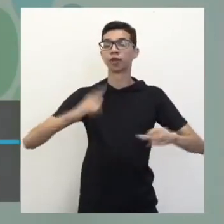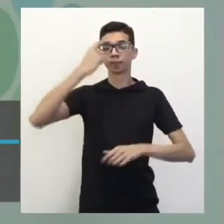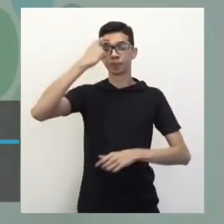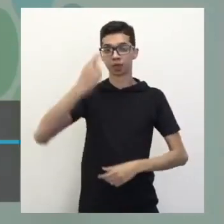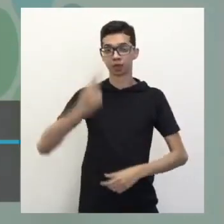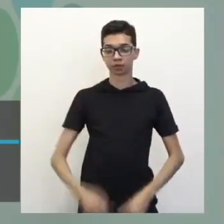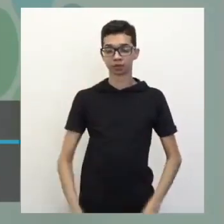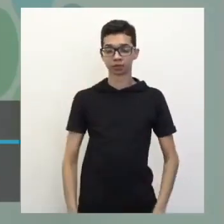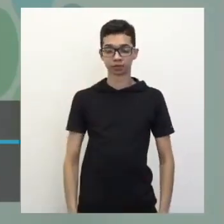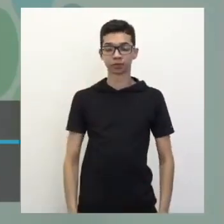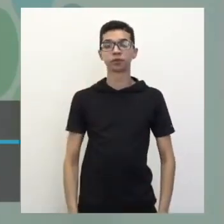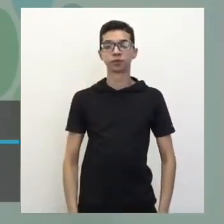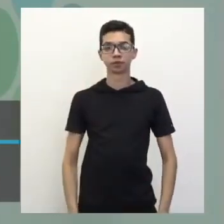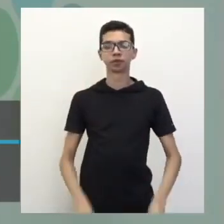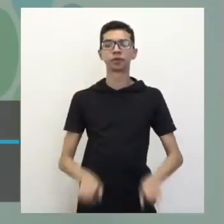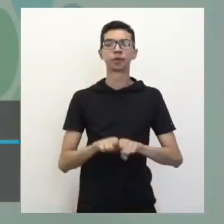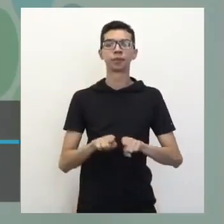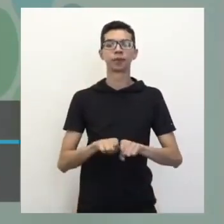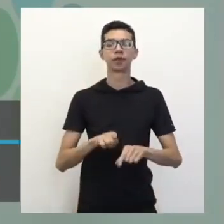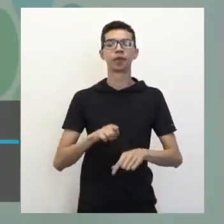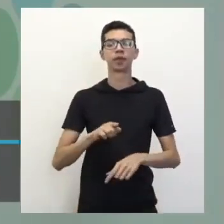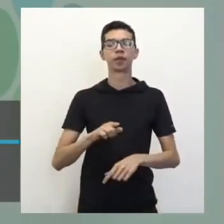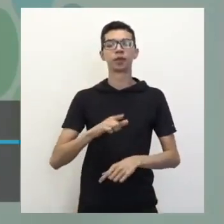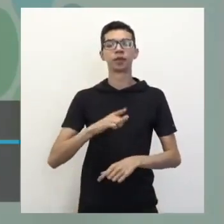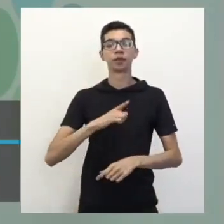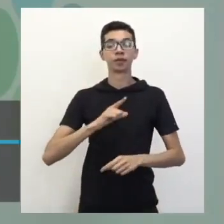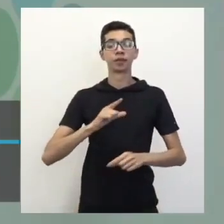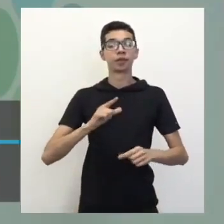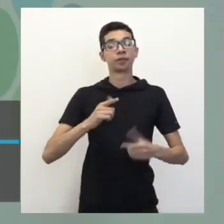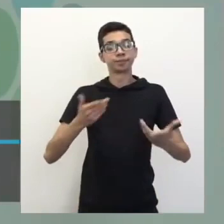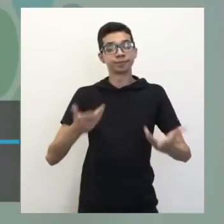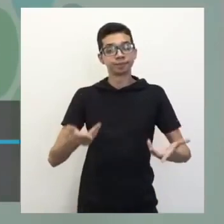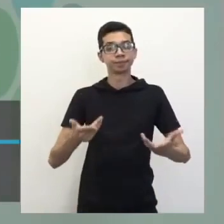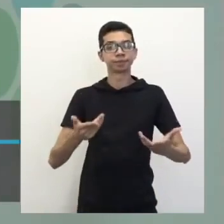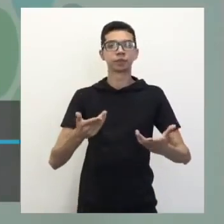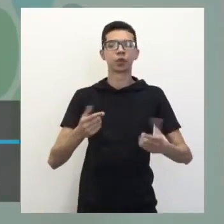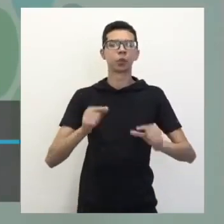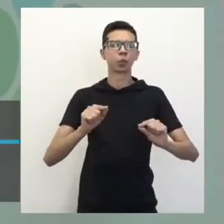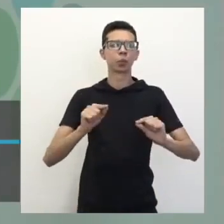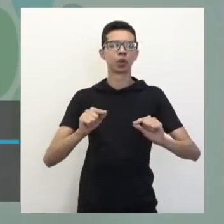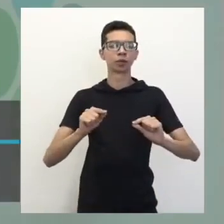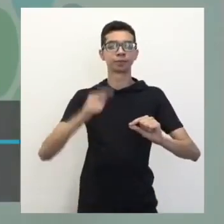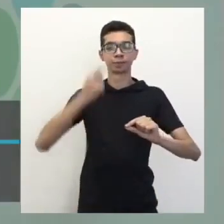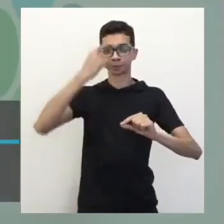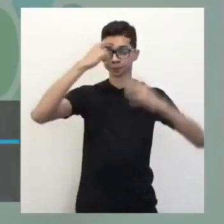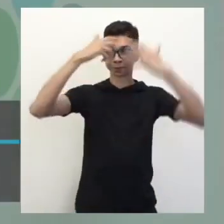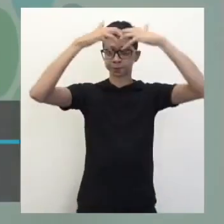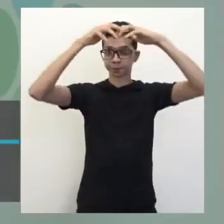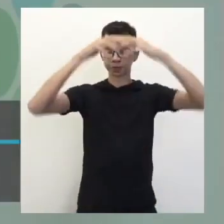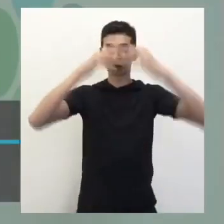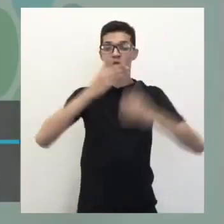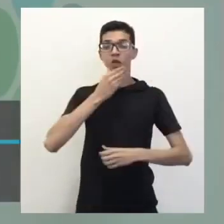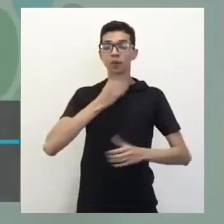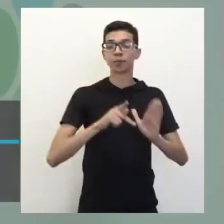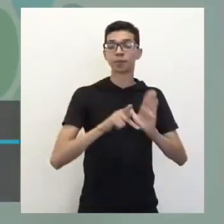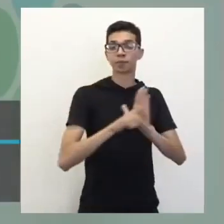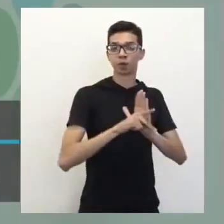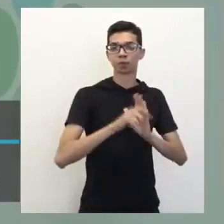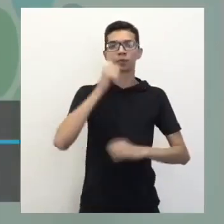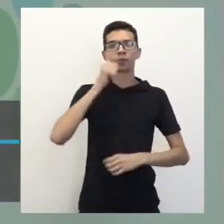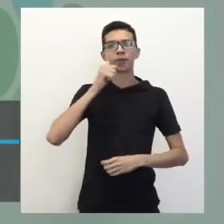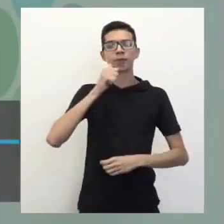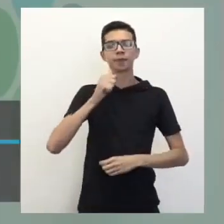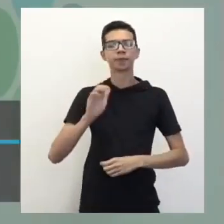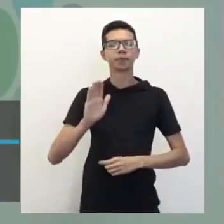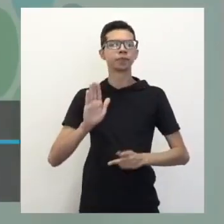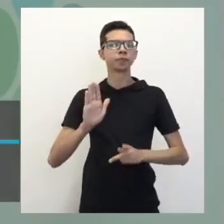trabalhava essas ideias dos arquétipos, né? Então, nós temos um padrão de pensamento ligado ao masculino, ao feminino, e outros